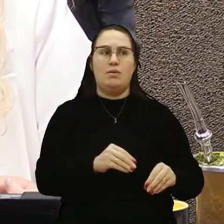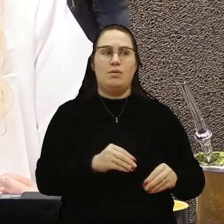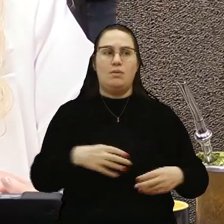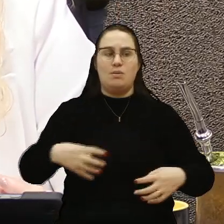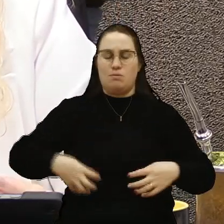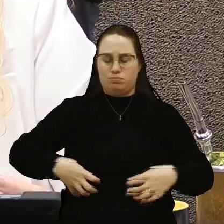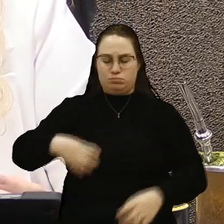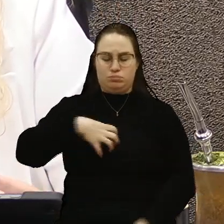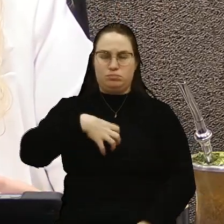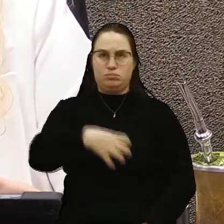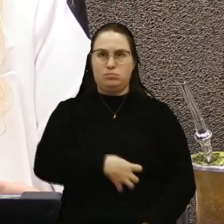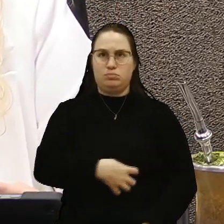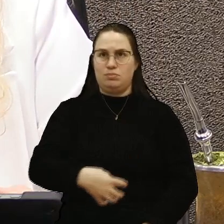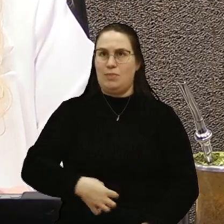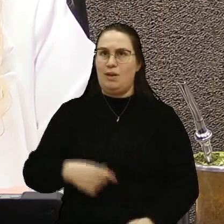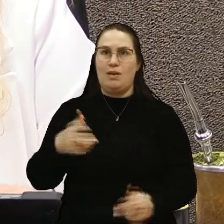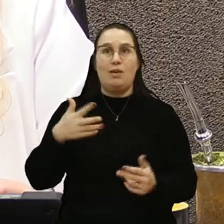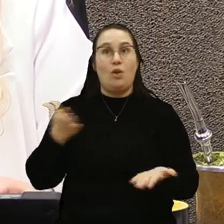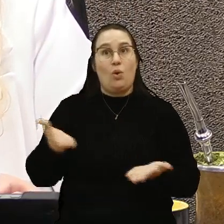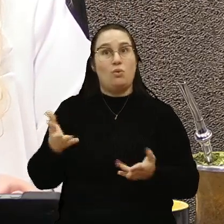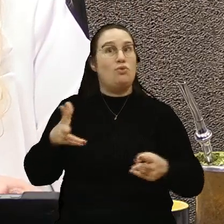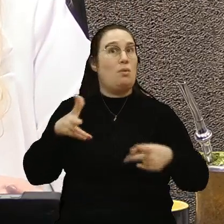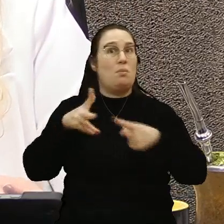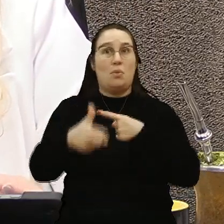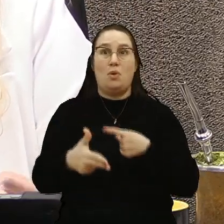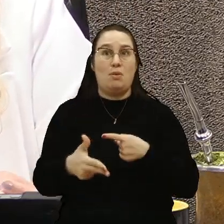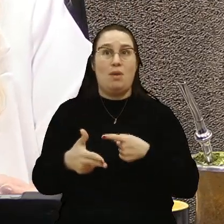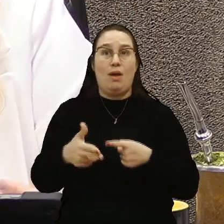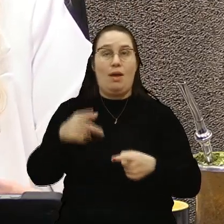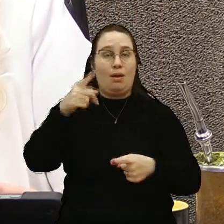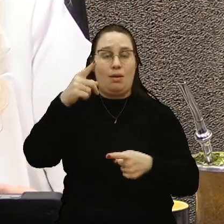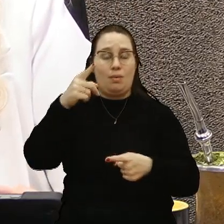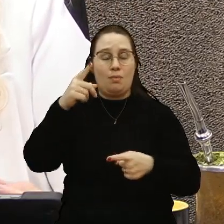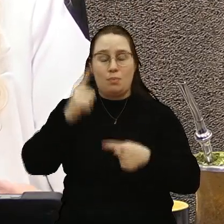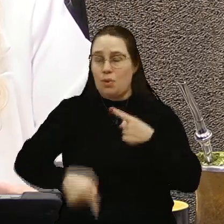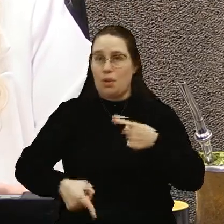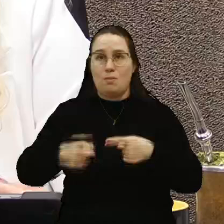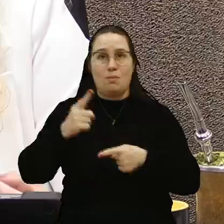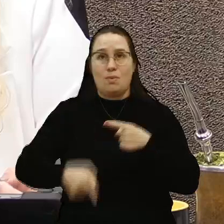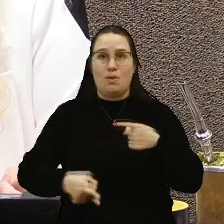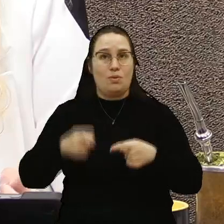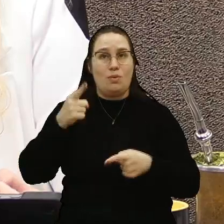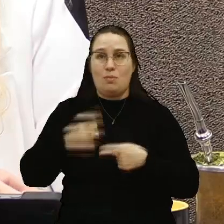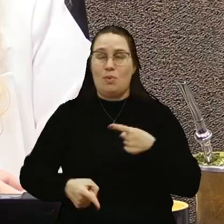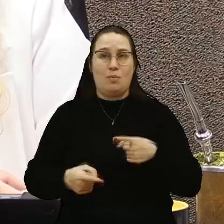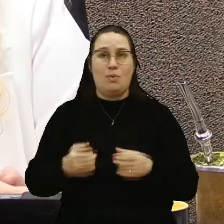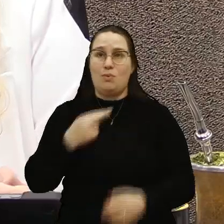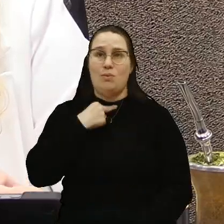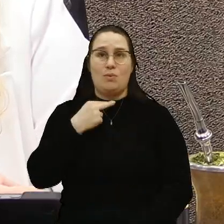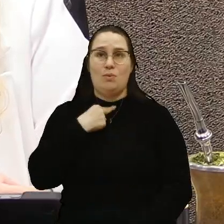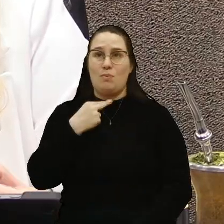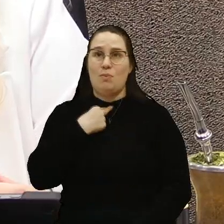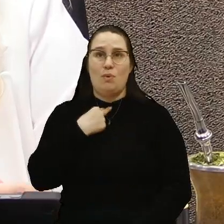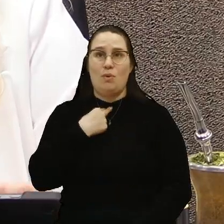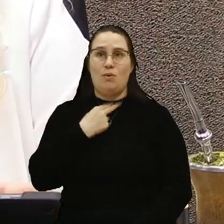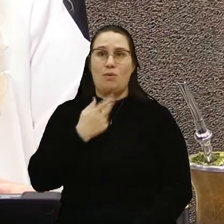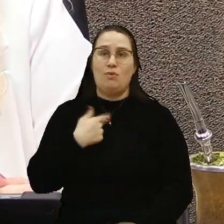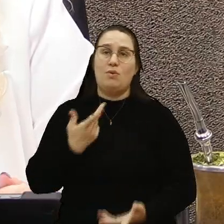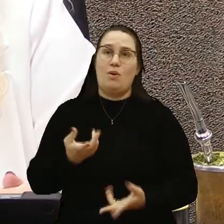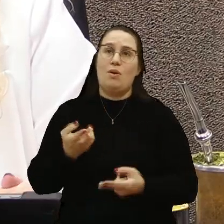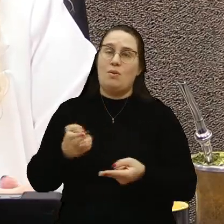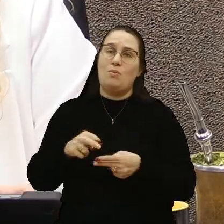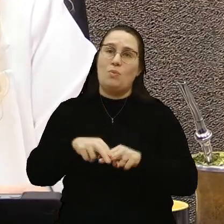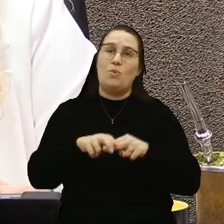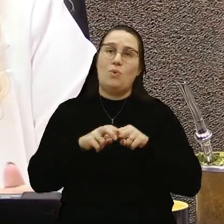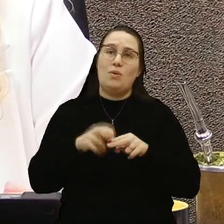é proibido hoje, né? Eles alegam uma montanha de asneira, mas é proibido. Então, por esse motivo, eu acho que a